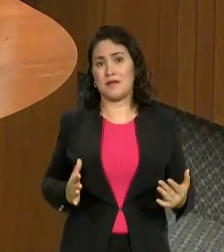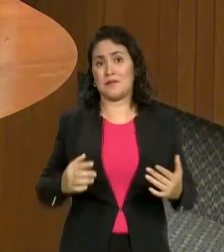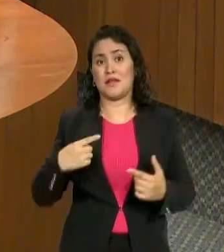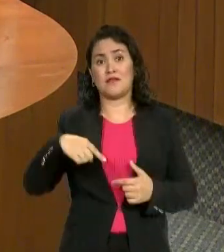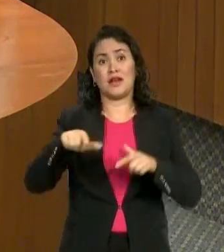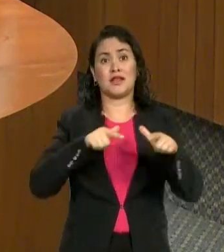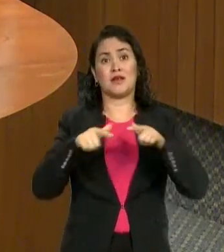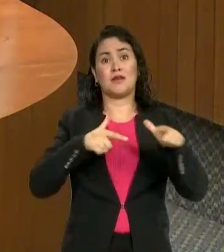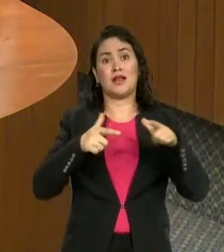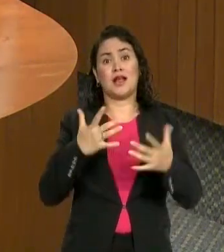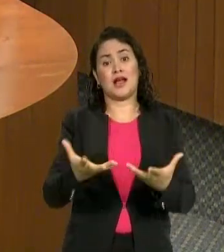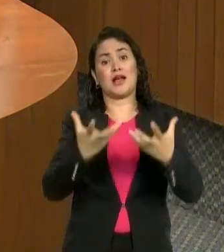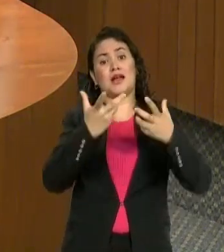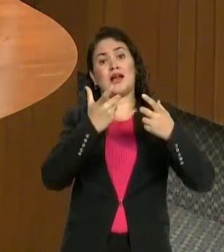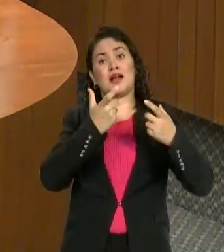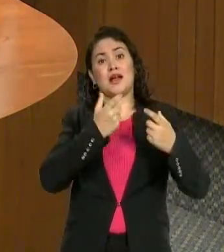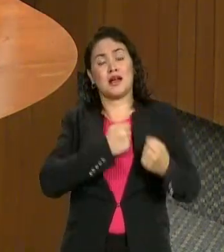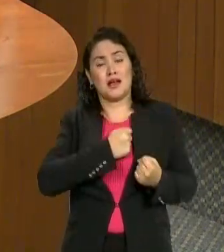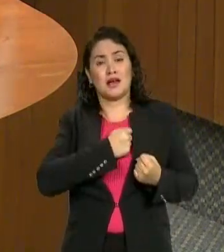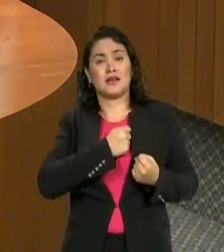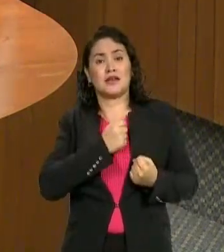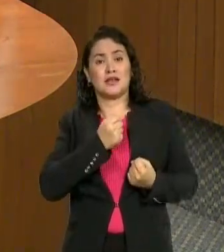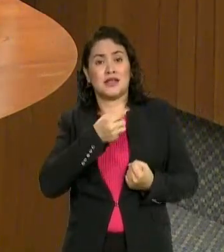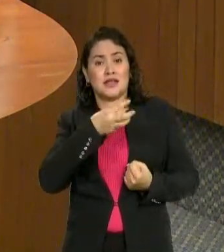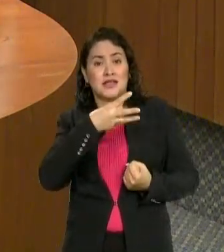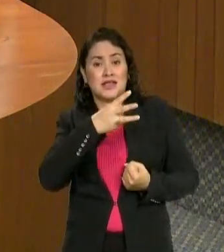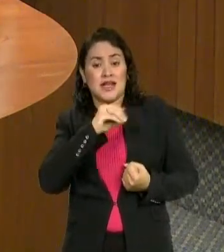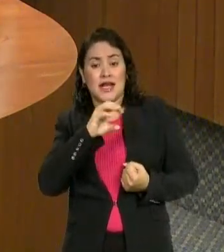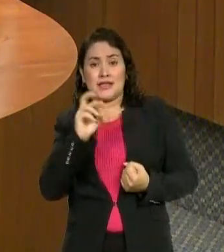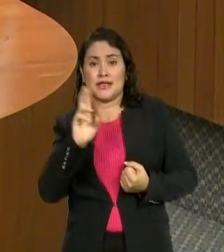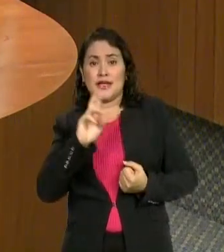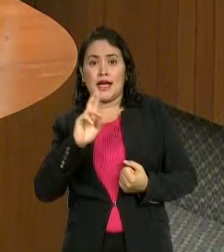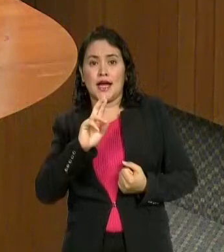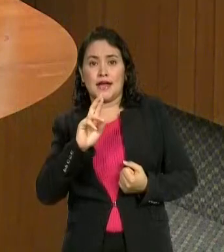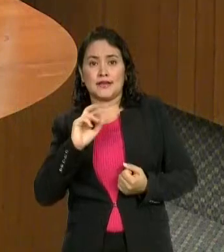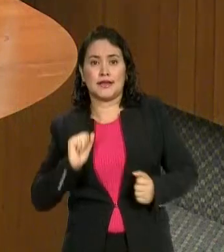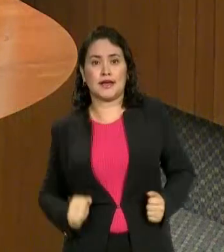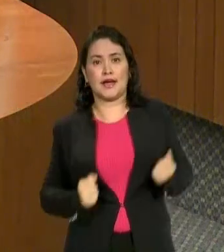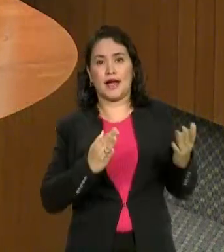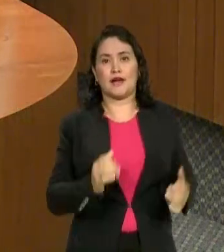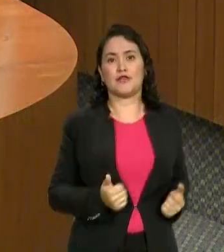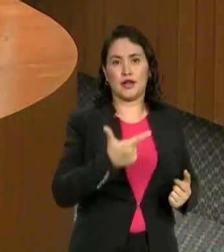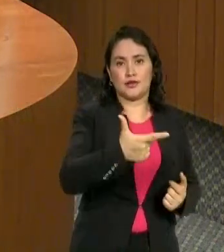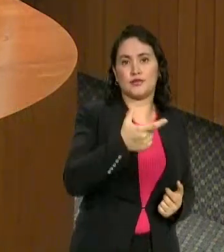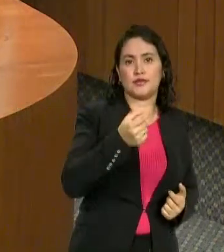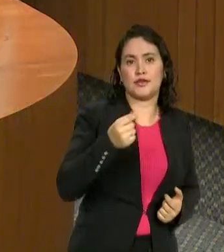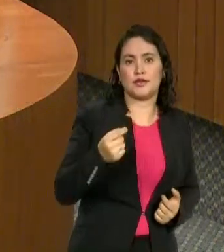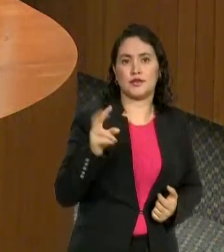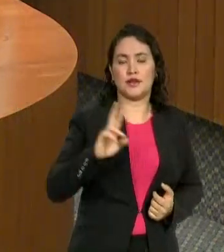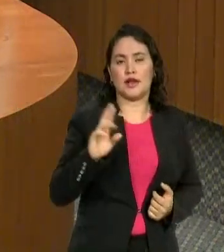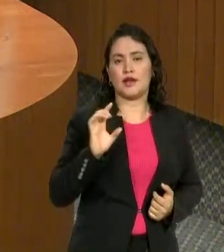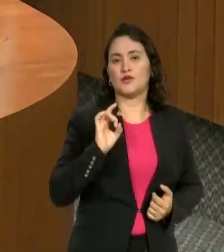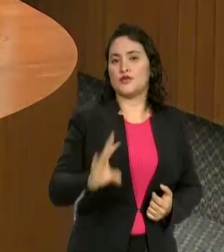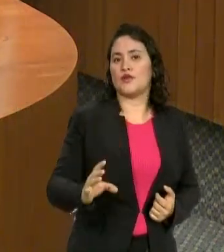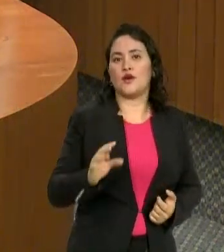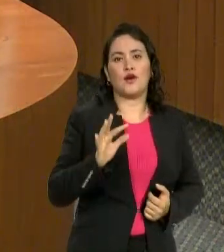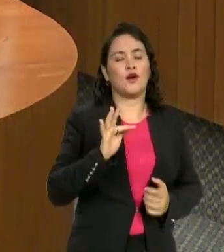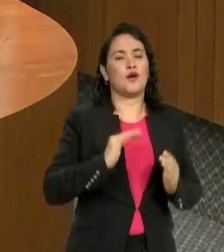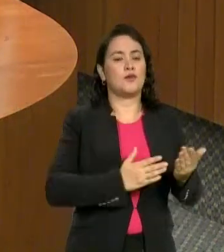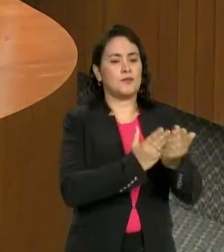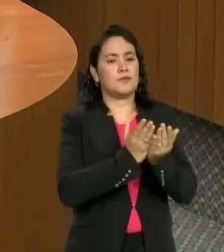trabalhar. Mas o pior que aconteceu, que é aí que eu achei que foi uma safadeza, não da